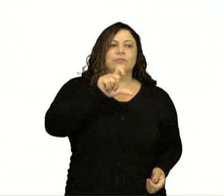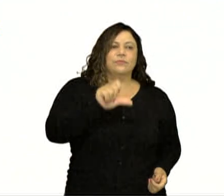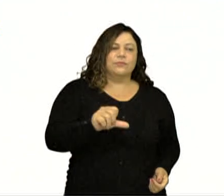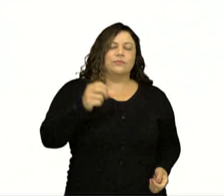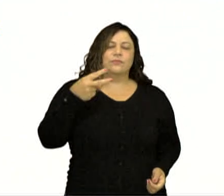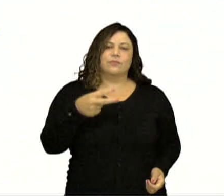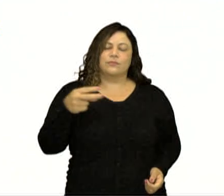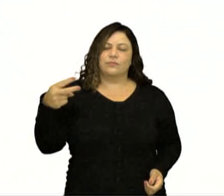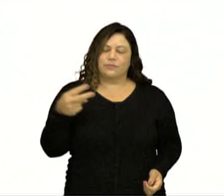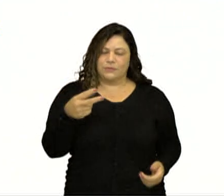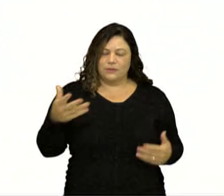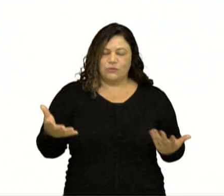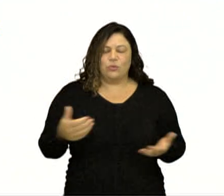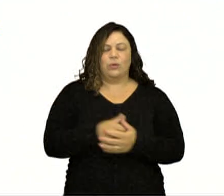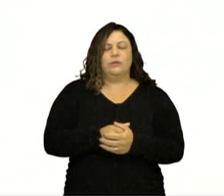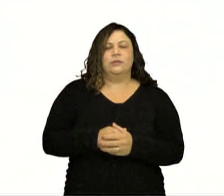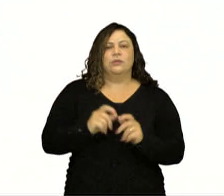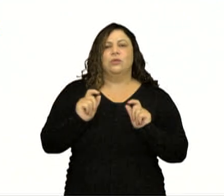custava apenas